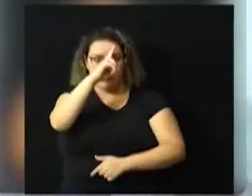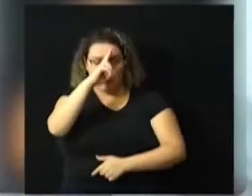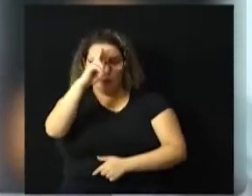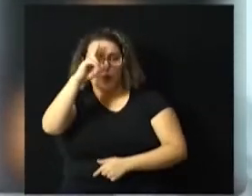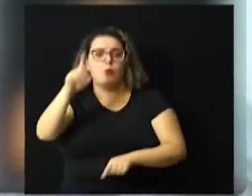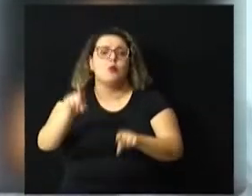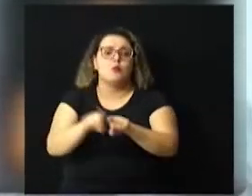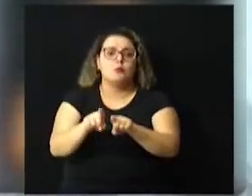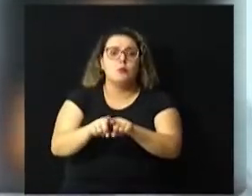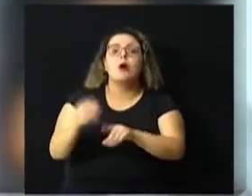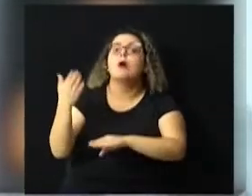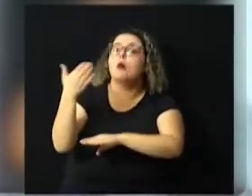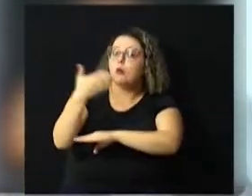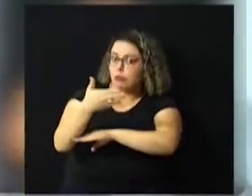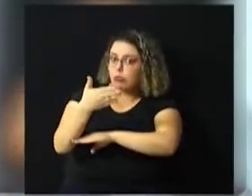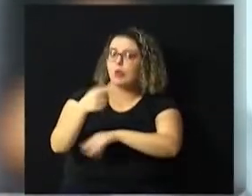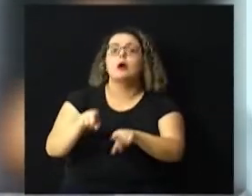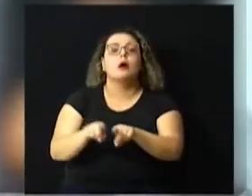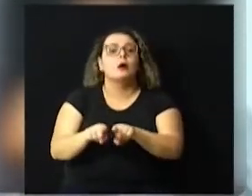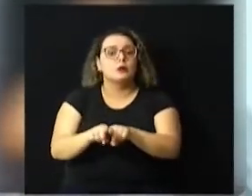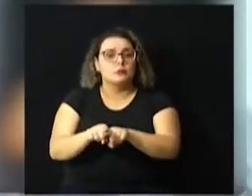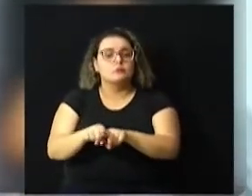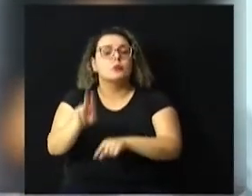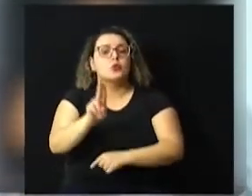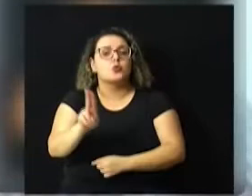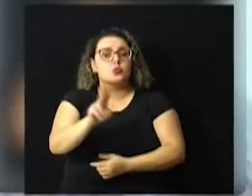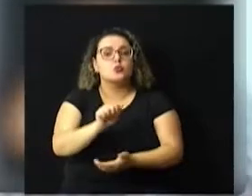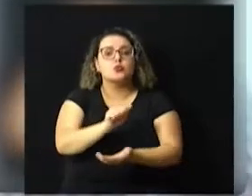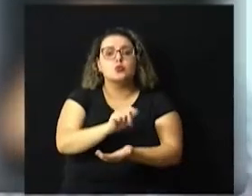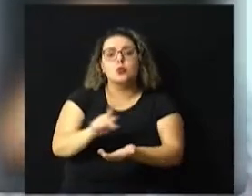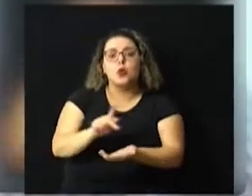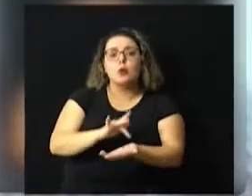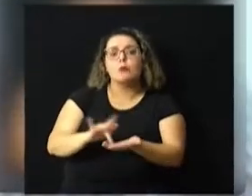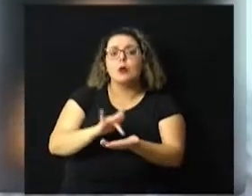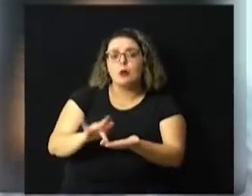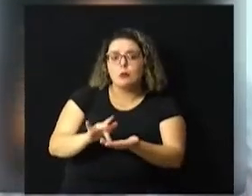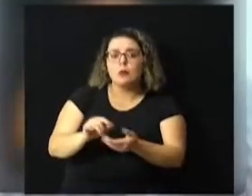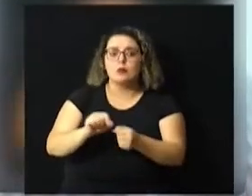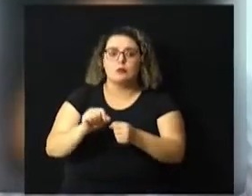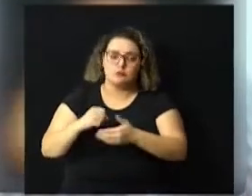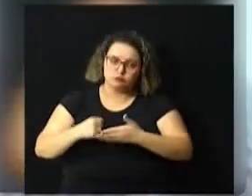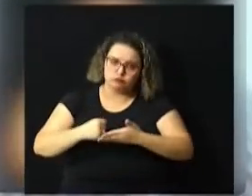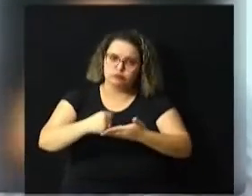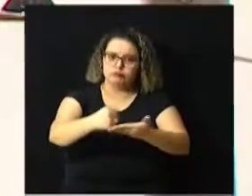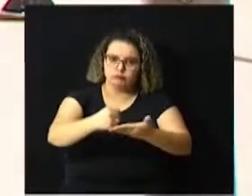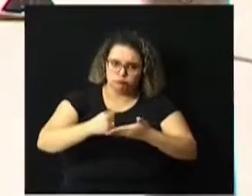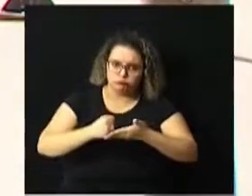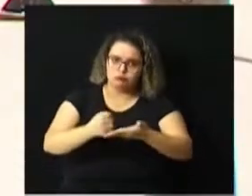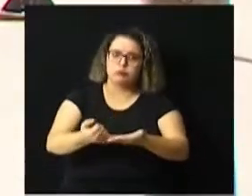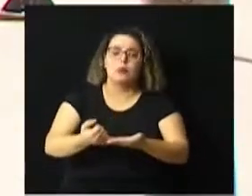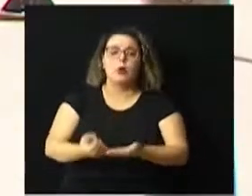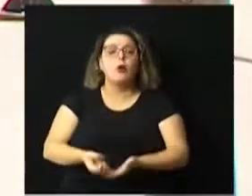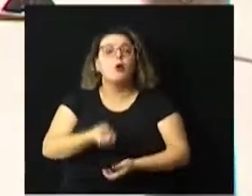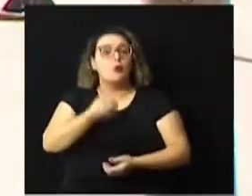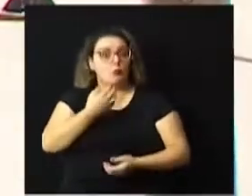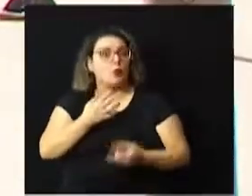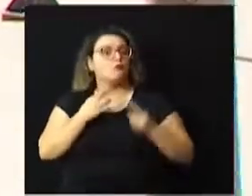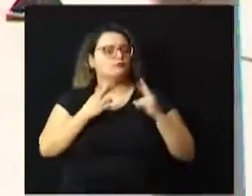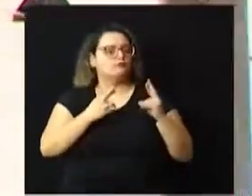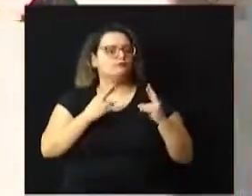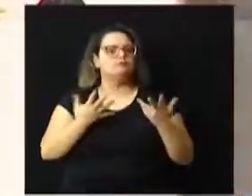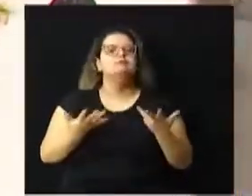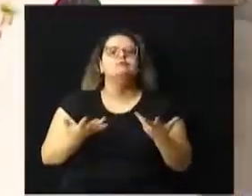trabalha com Uber, como para quem trabalha com táxi também, que utiliza aplicativos para fazer as suas corridas. Ele também se mostrou com